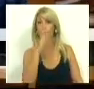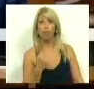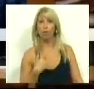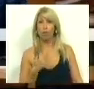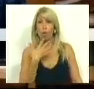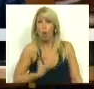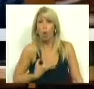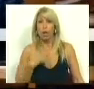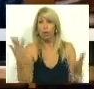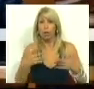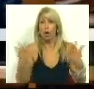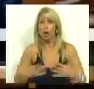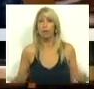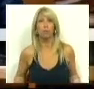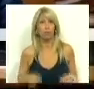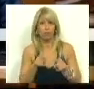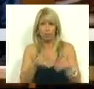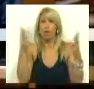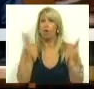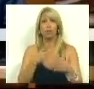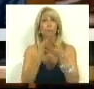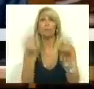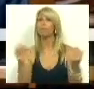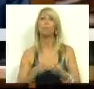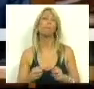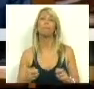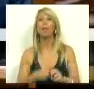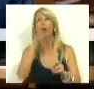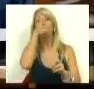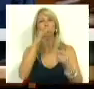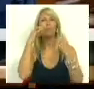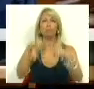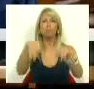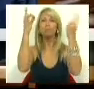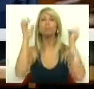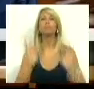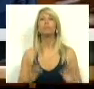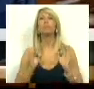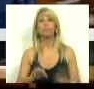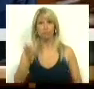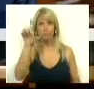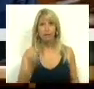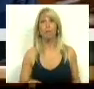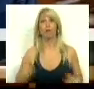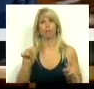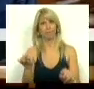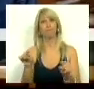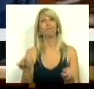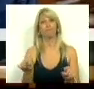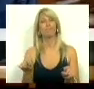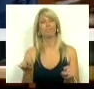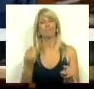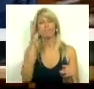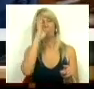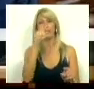Este orçamento não vai resolver os nossos problemas e o Governo dá sinais visíveis de que também ele está certo